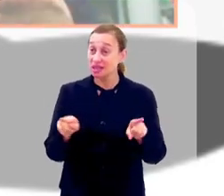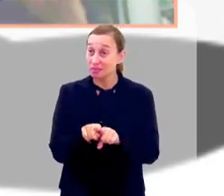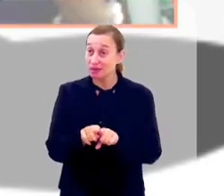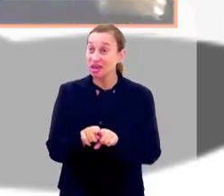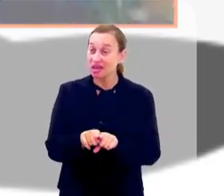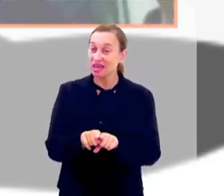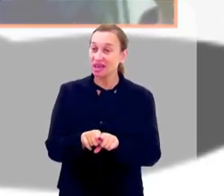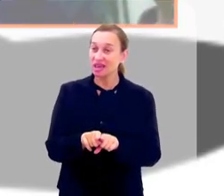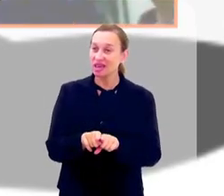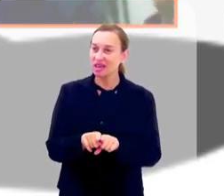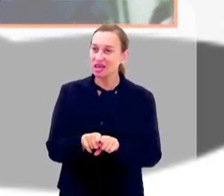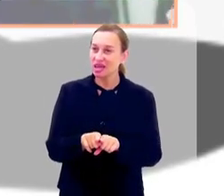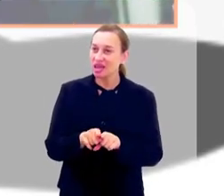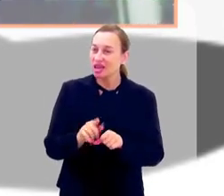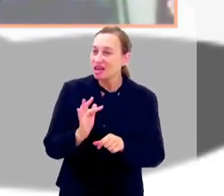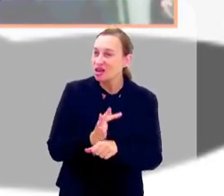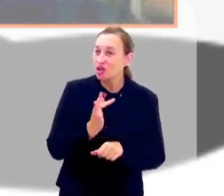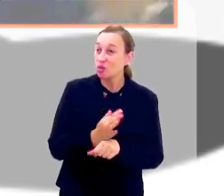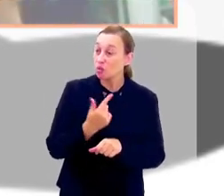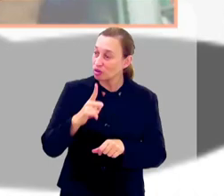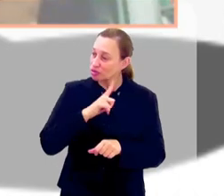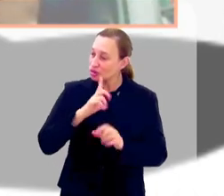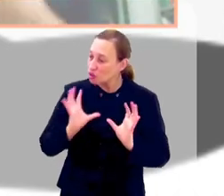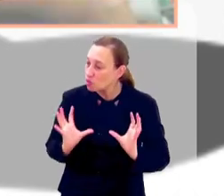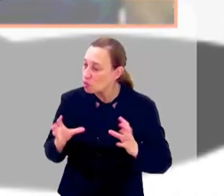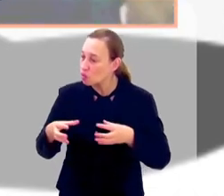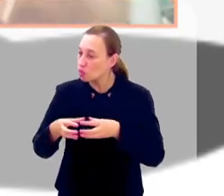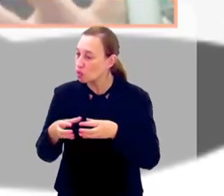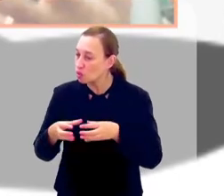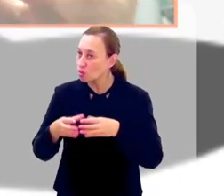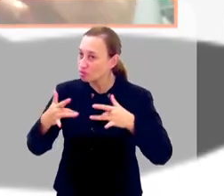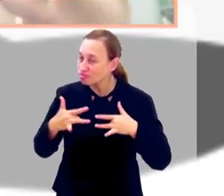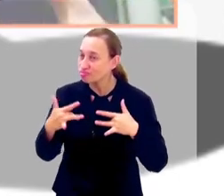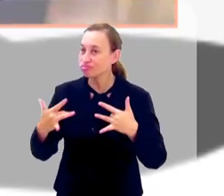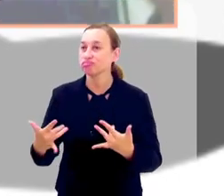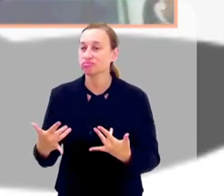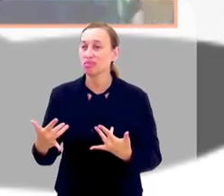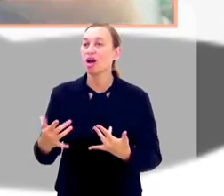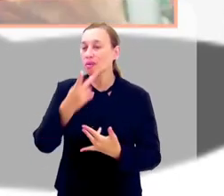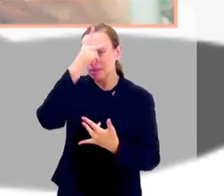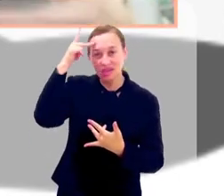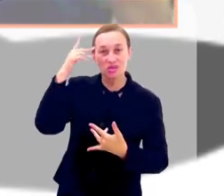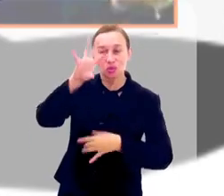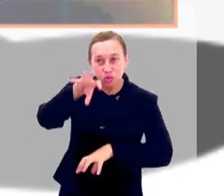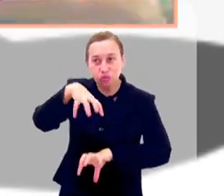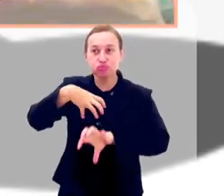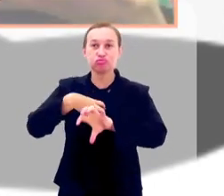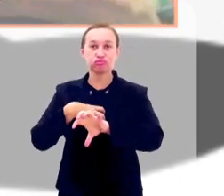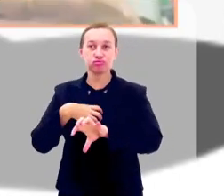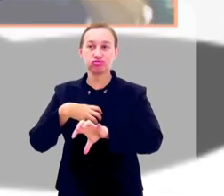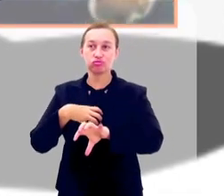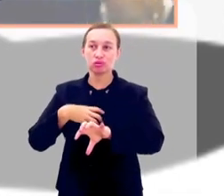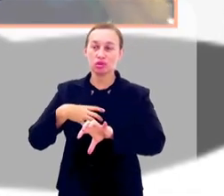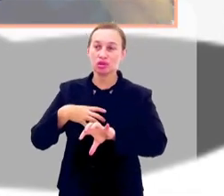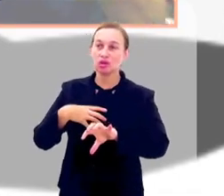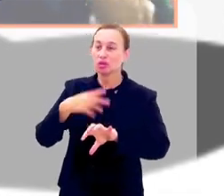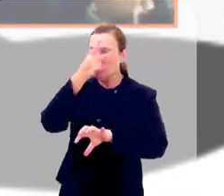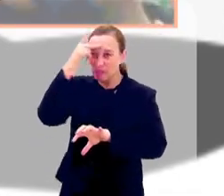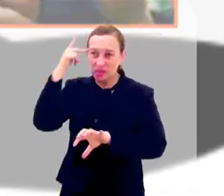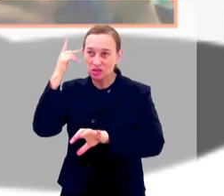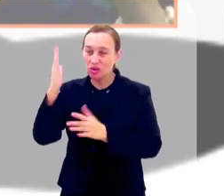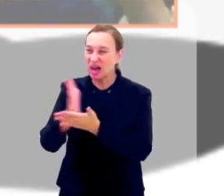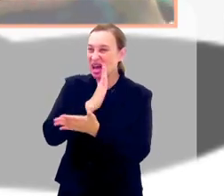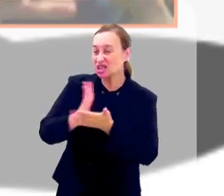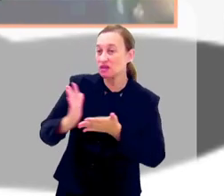individual, mas é suportada quando eu tenho uma coletividade gentil e tenho pessoas que se solidarizam. Por isso,